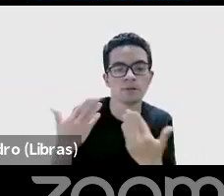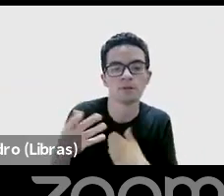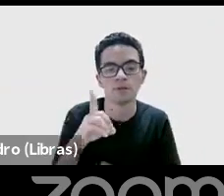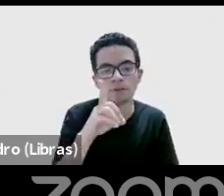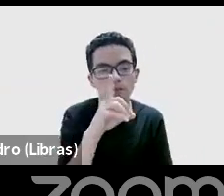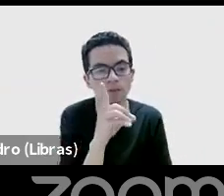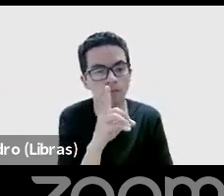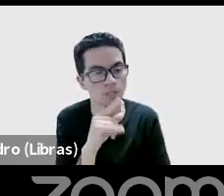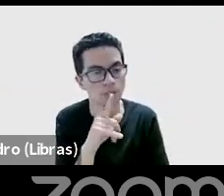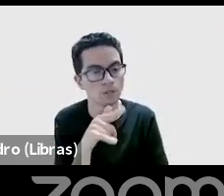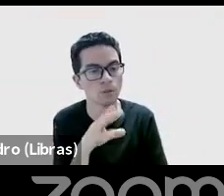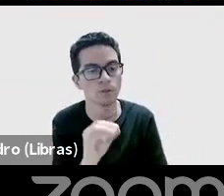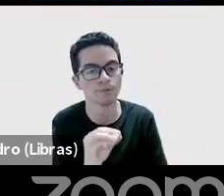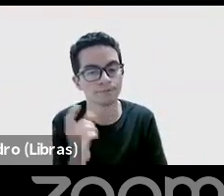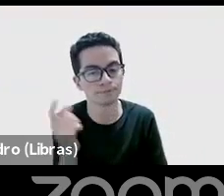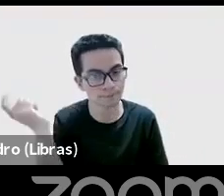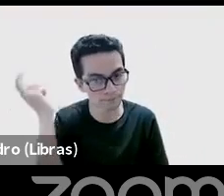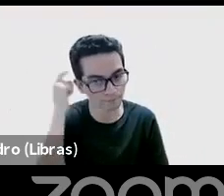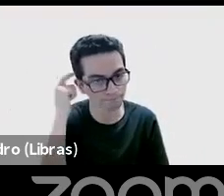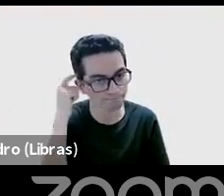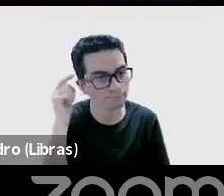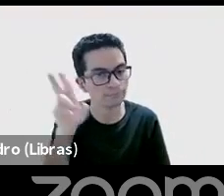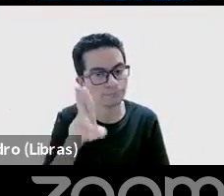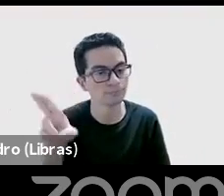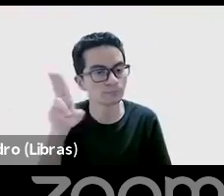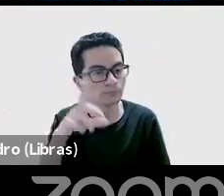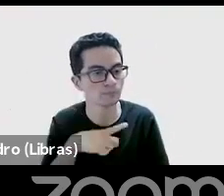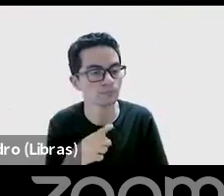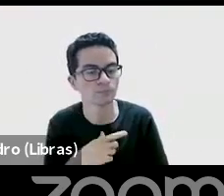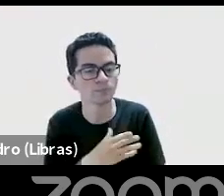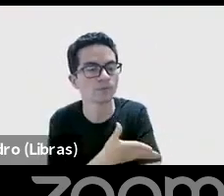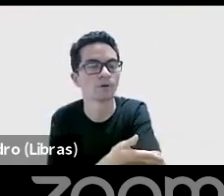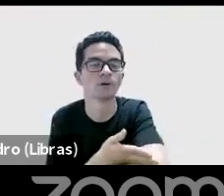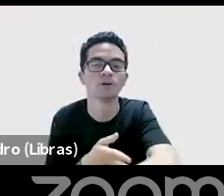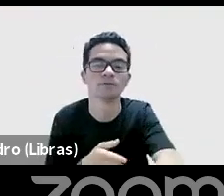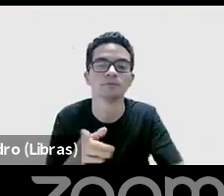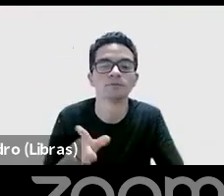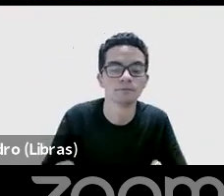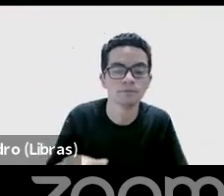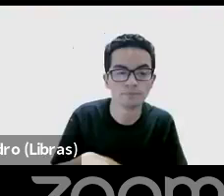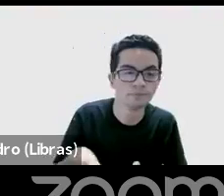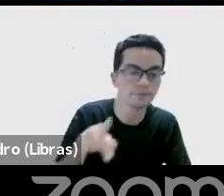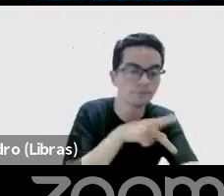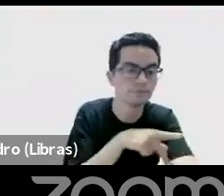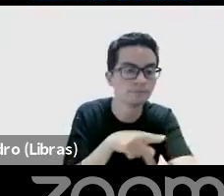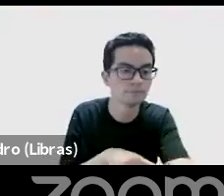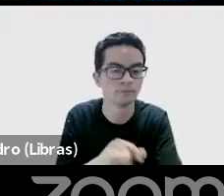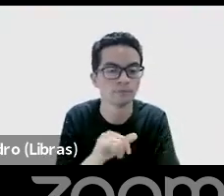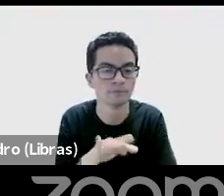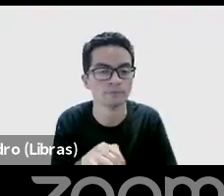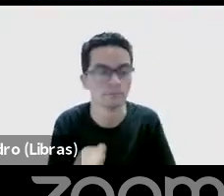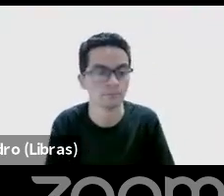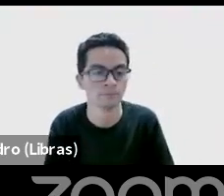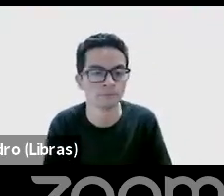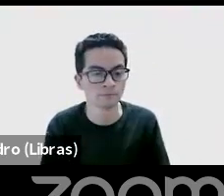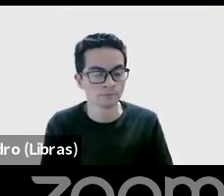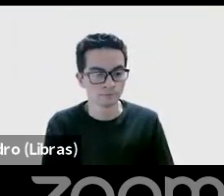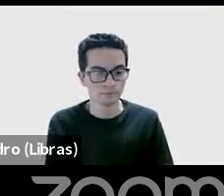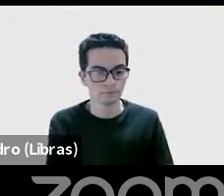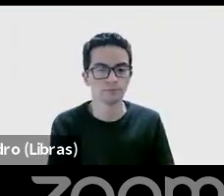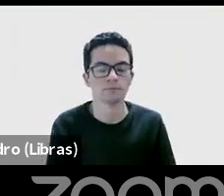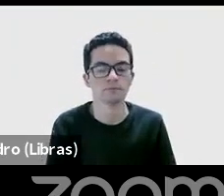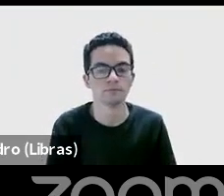por exemplo, né, a gente tem utilizado muito recentemente, falado muito das questões das pedagogias translíngues, né? E,